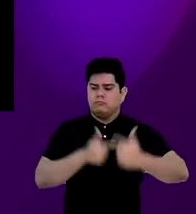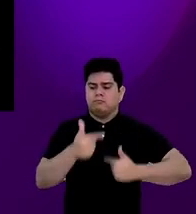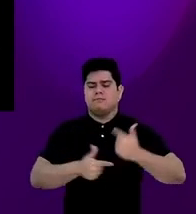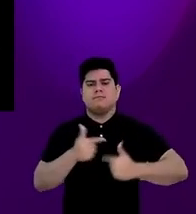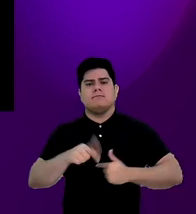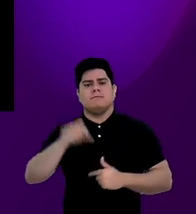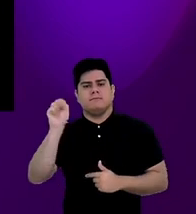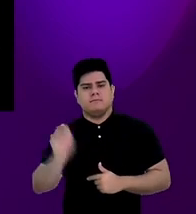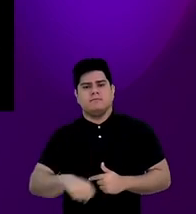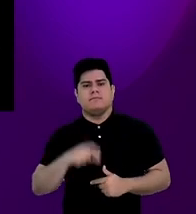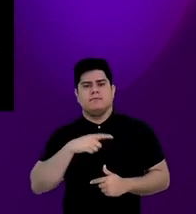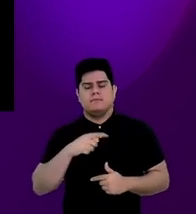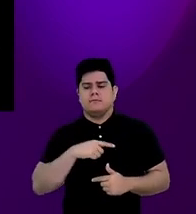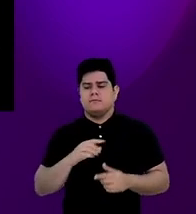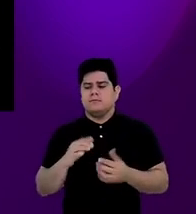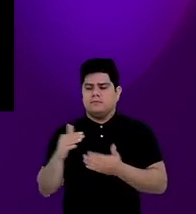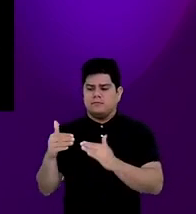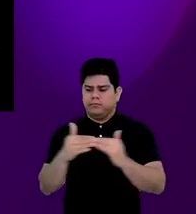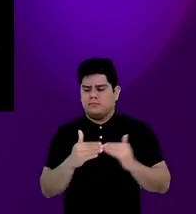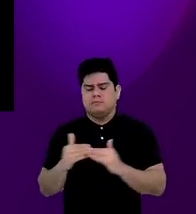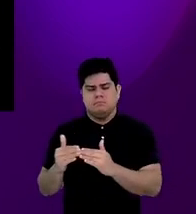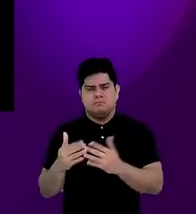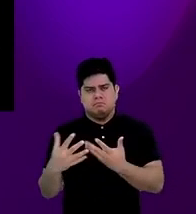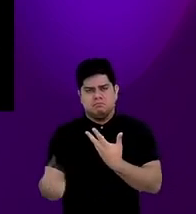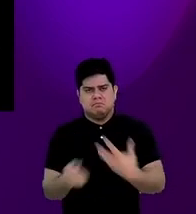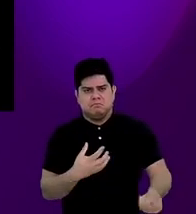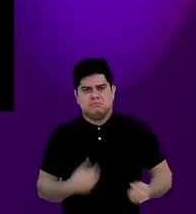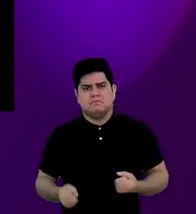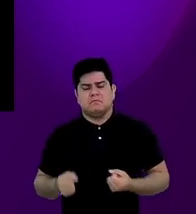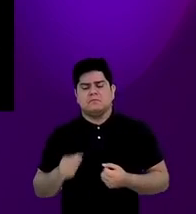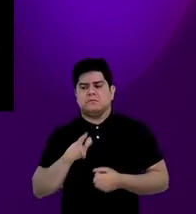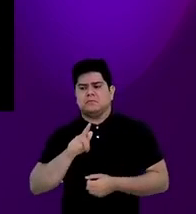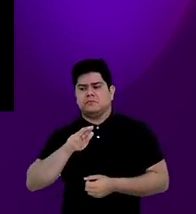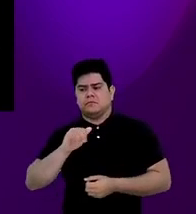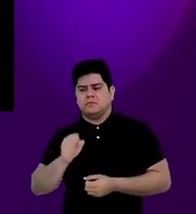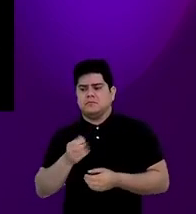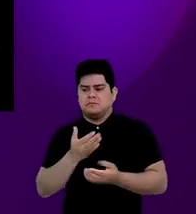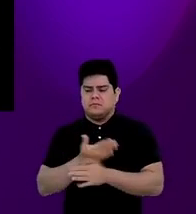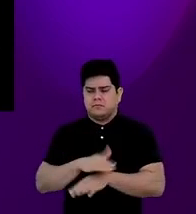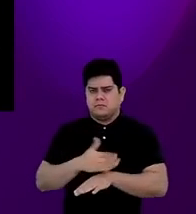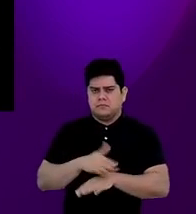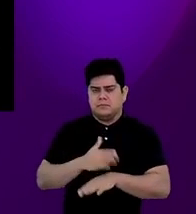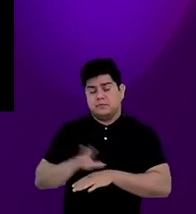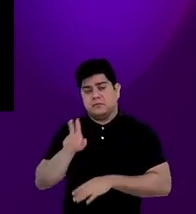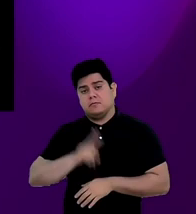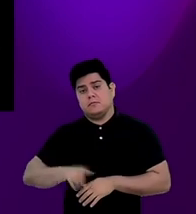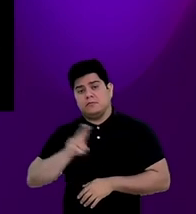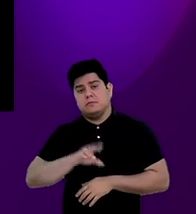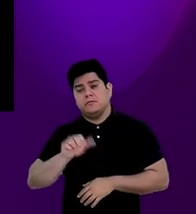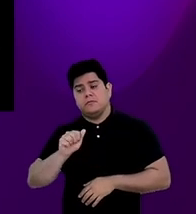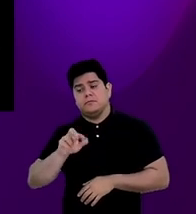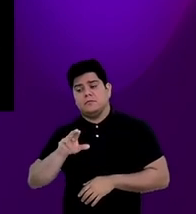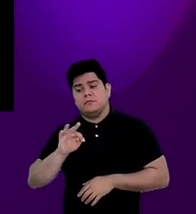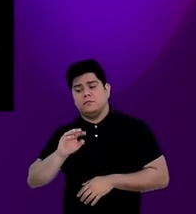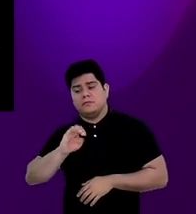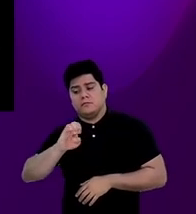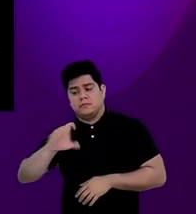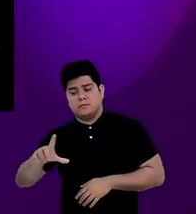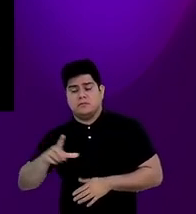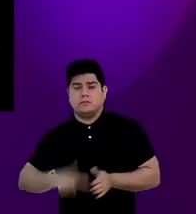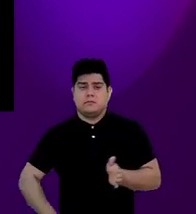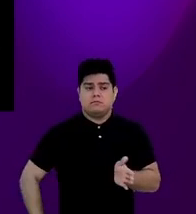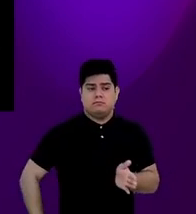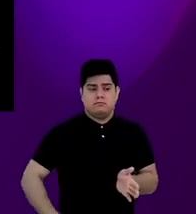bastante nos consensos e nos guias práticos do tratamento, do uso do CAR-T-cel. Então, nos antecipamos